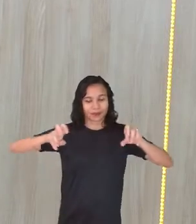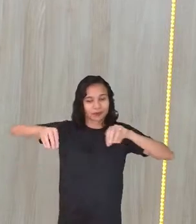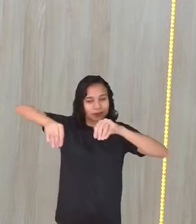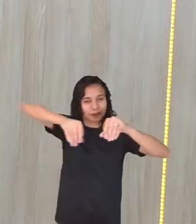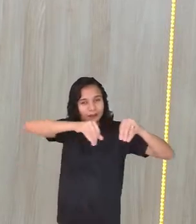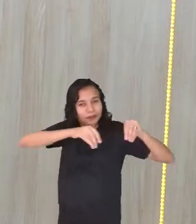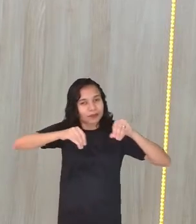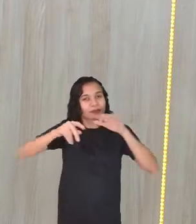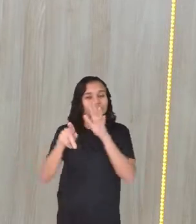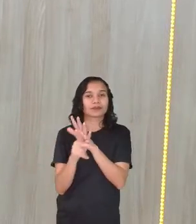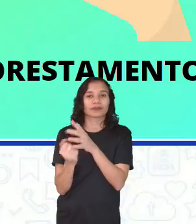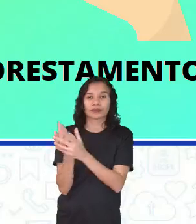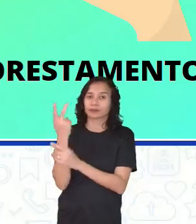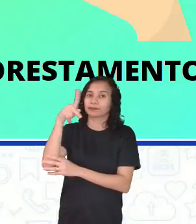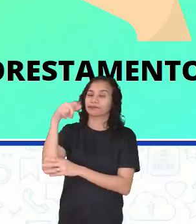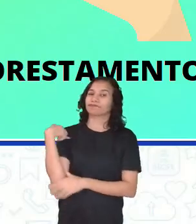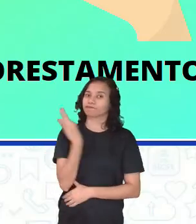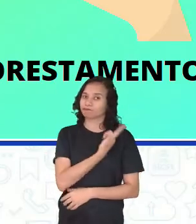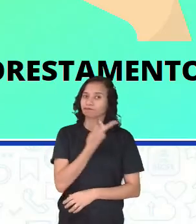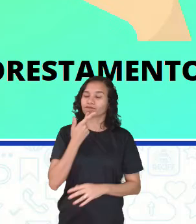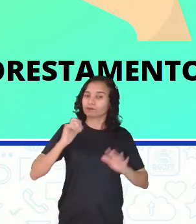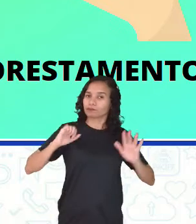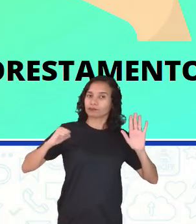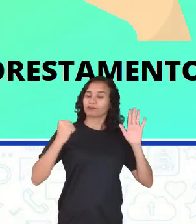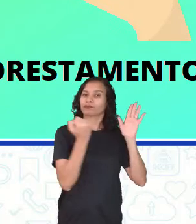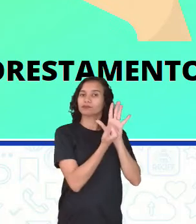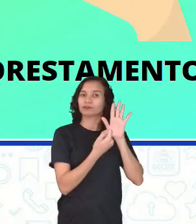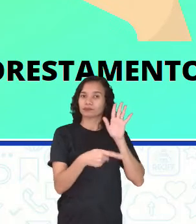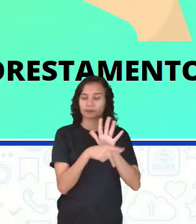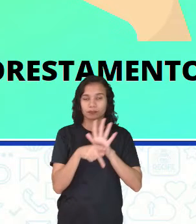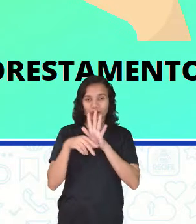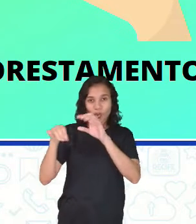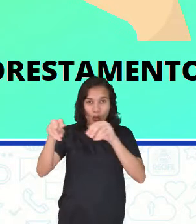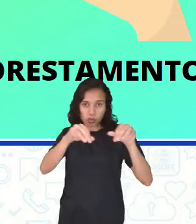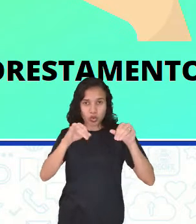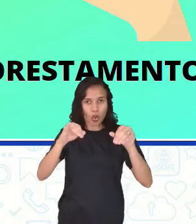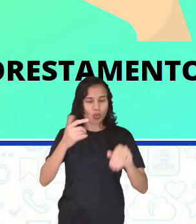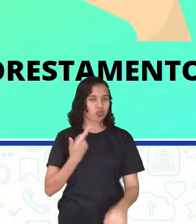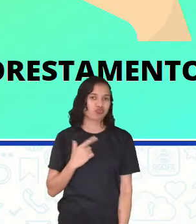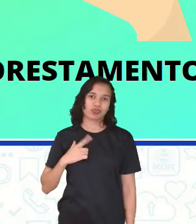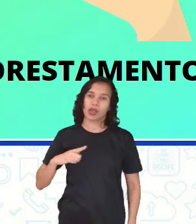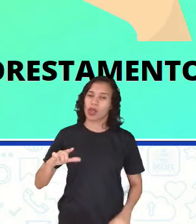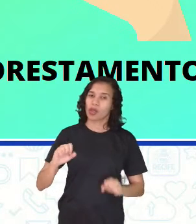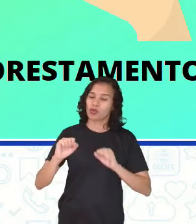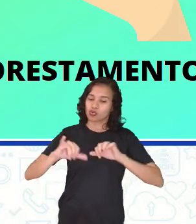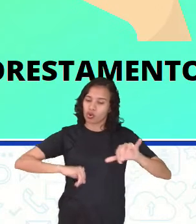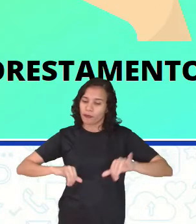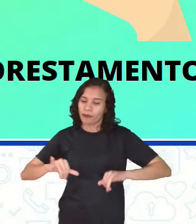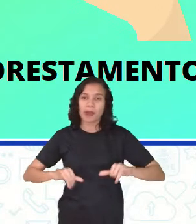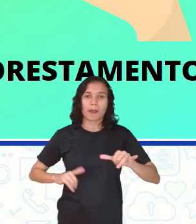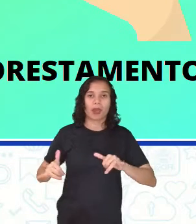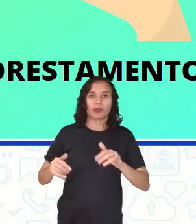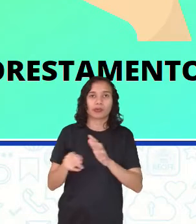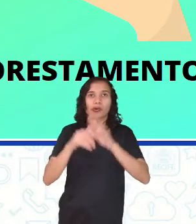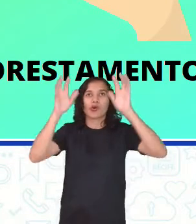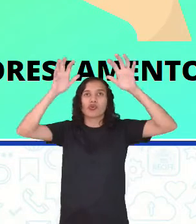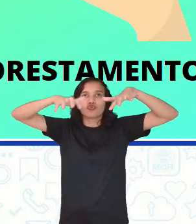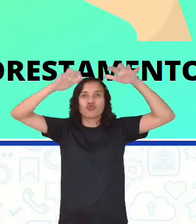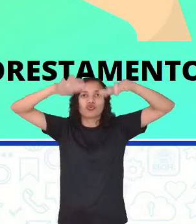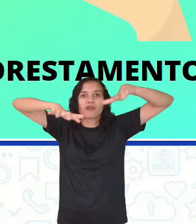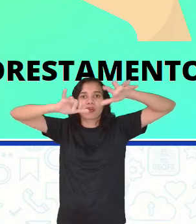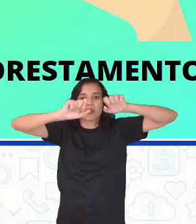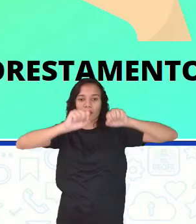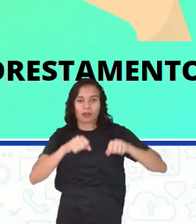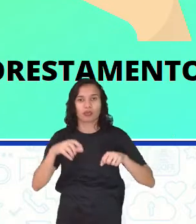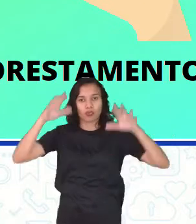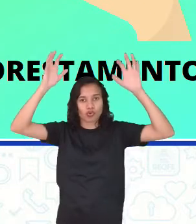com essas plantas aí, a gente garante, né, que esse solo aí não vai sofrer a erosão por ação da chuva. Por